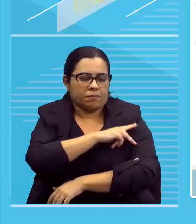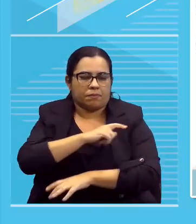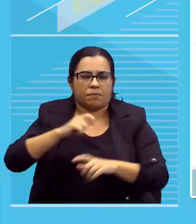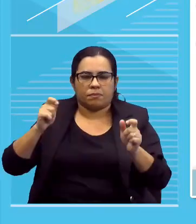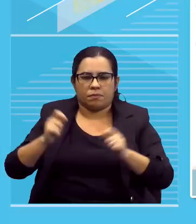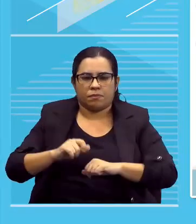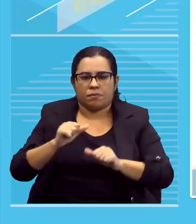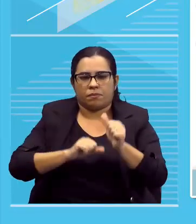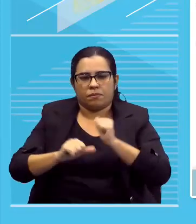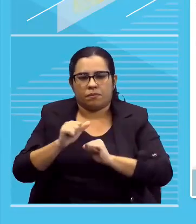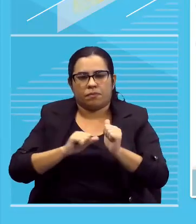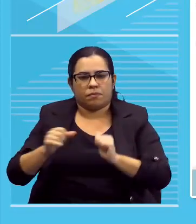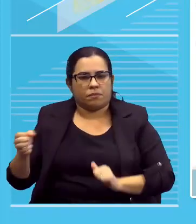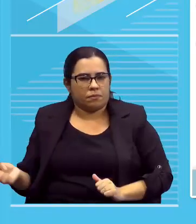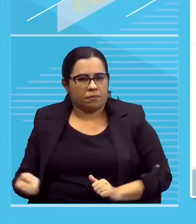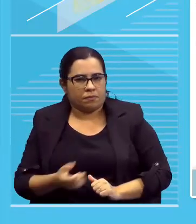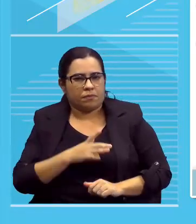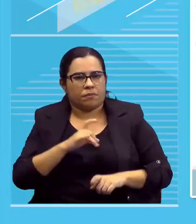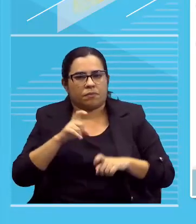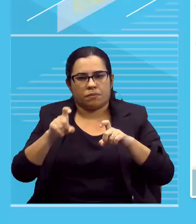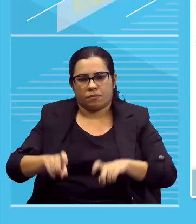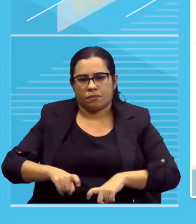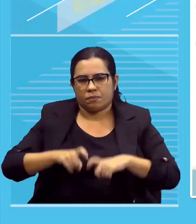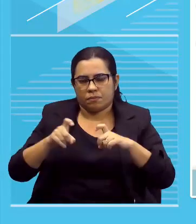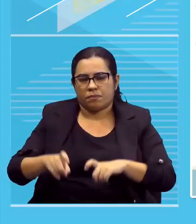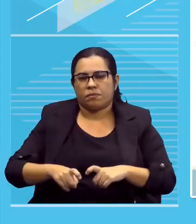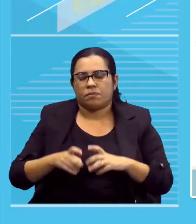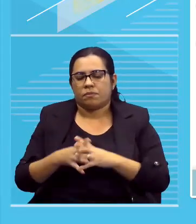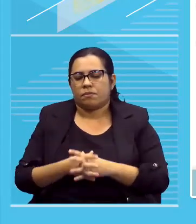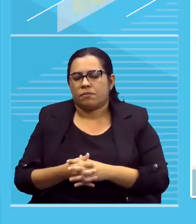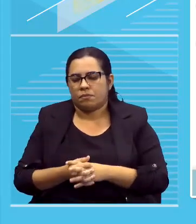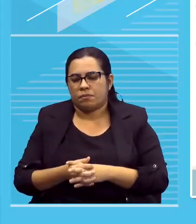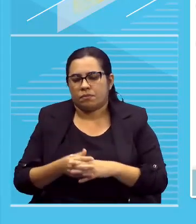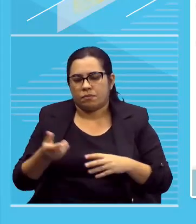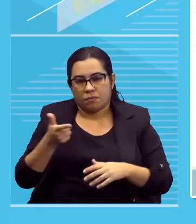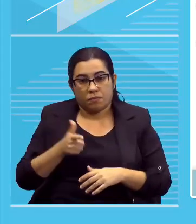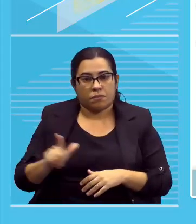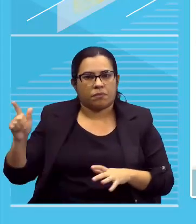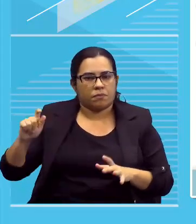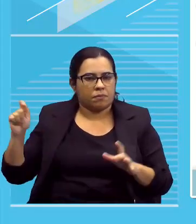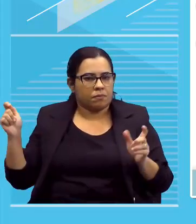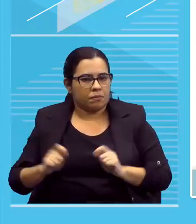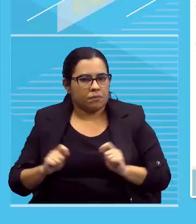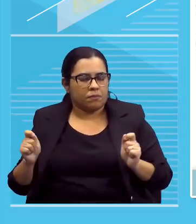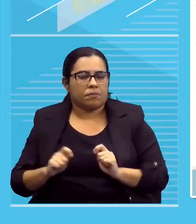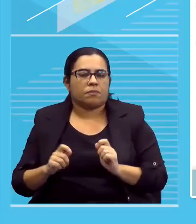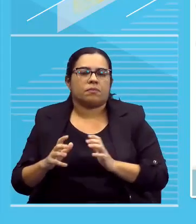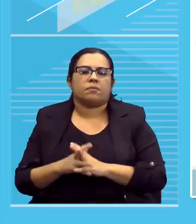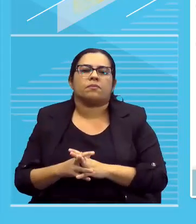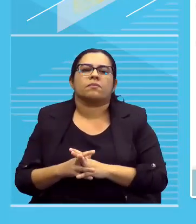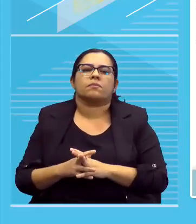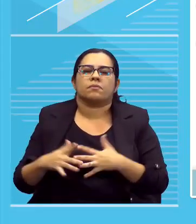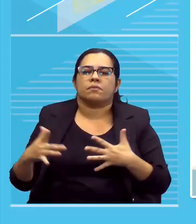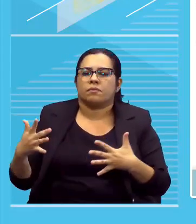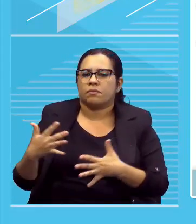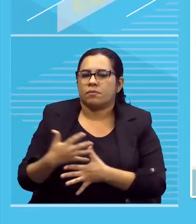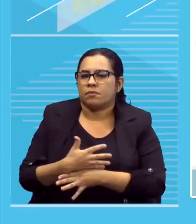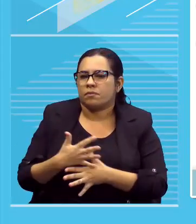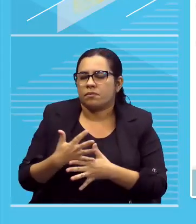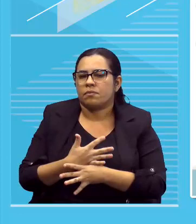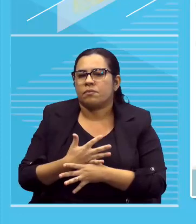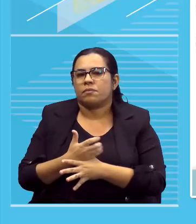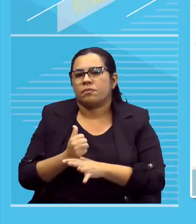com a moderna agricultura é outro cidade se